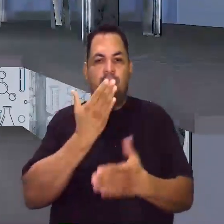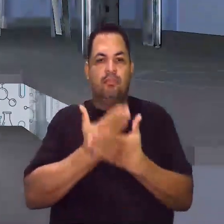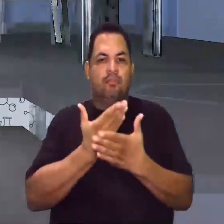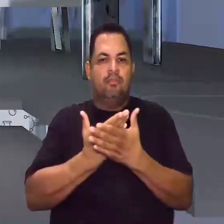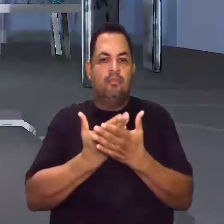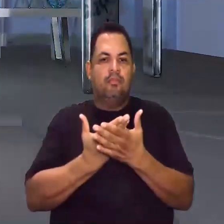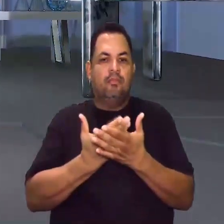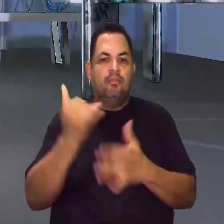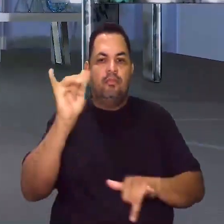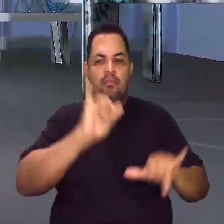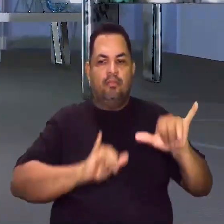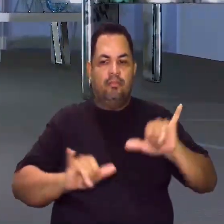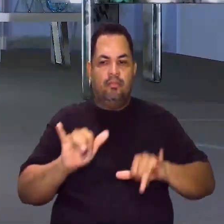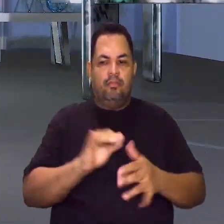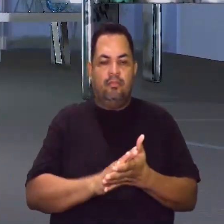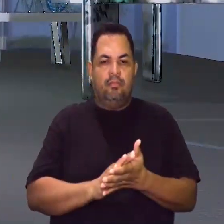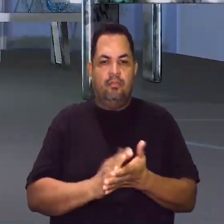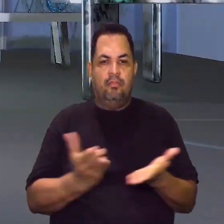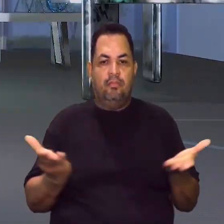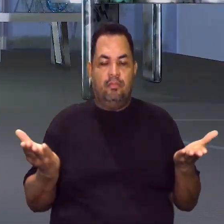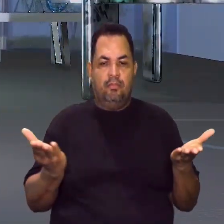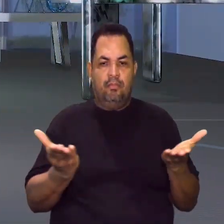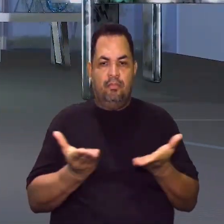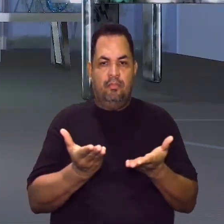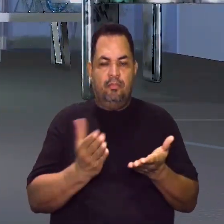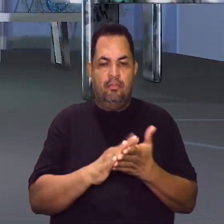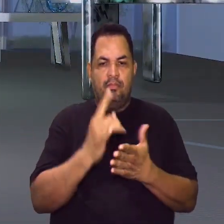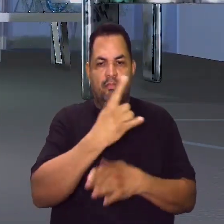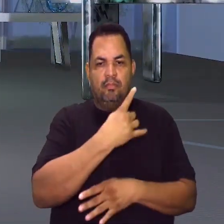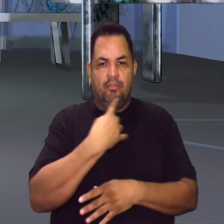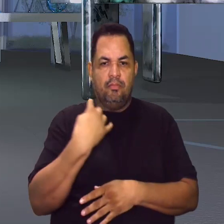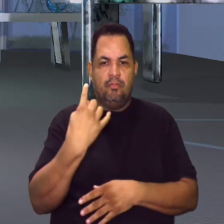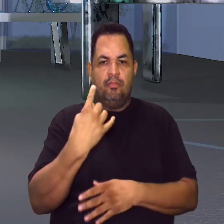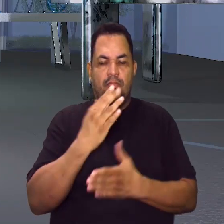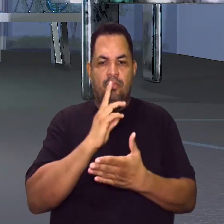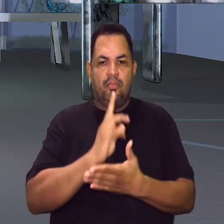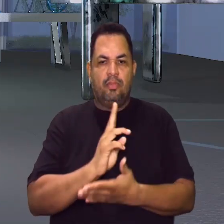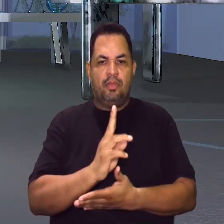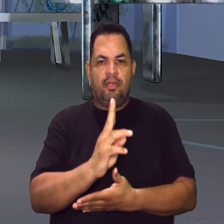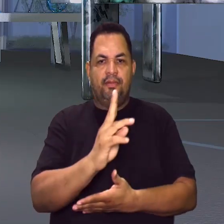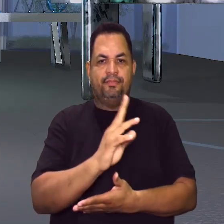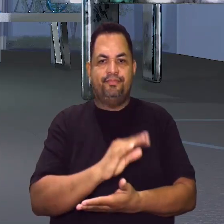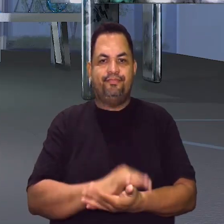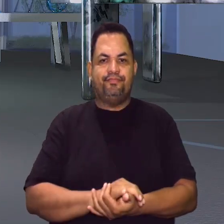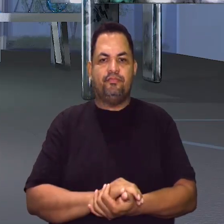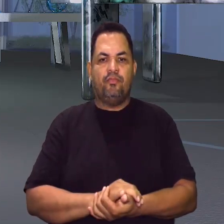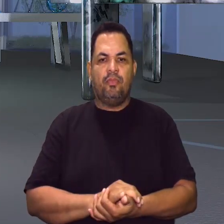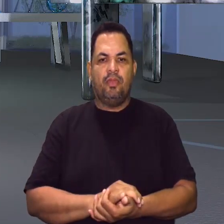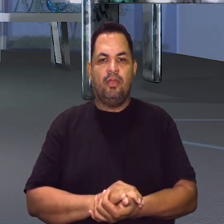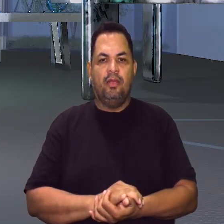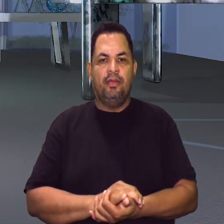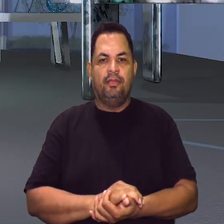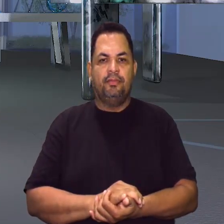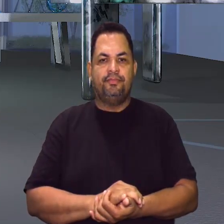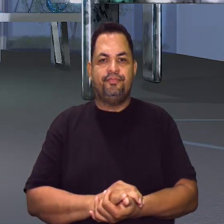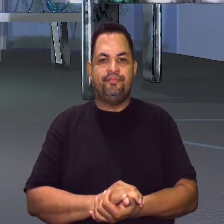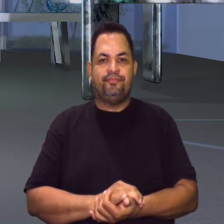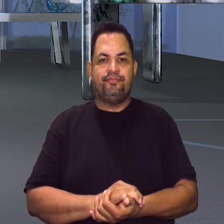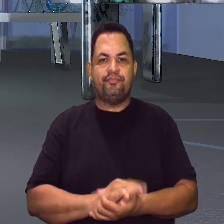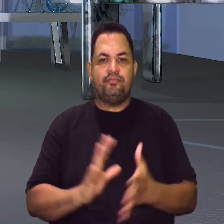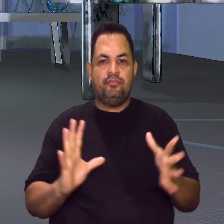de Química. Olha só, e hoje nós vamos dar continuidade